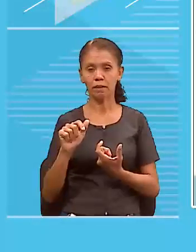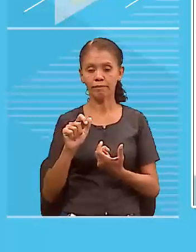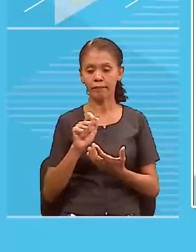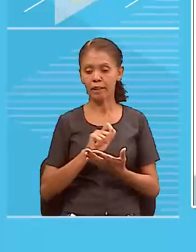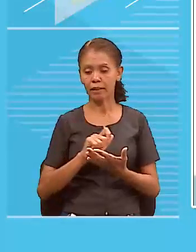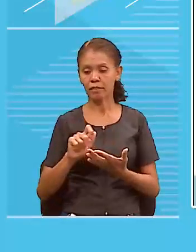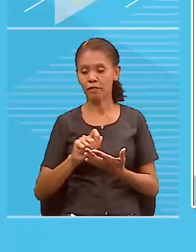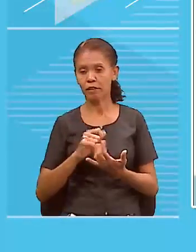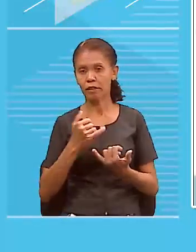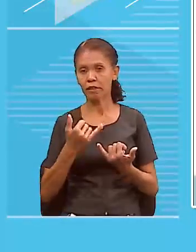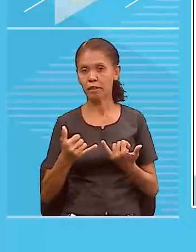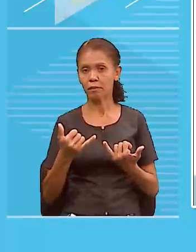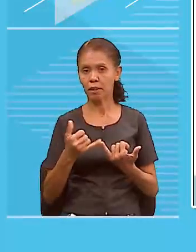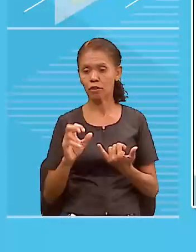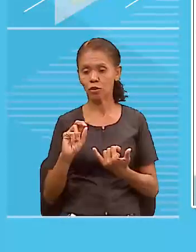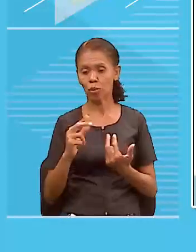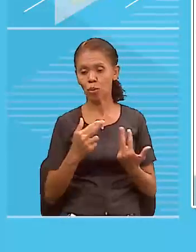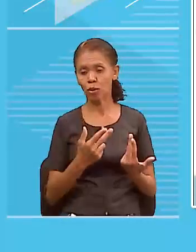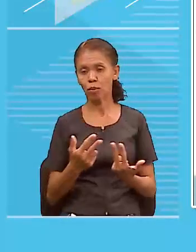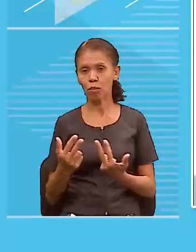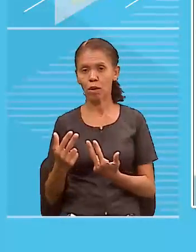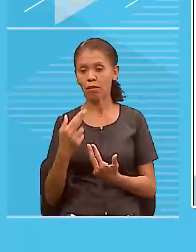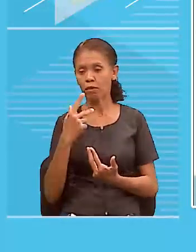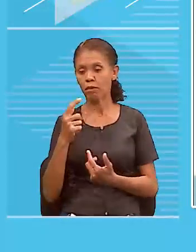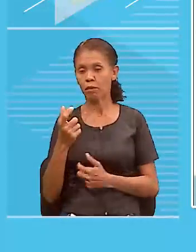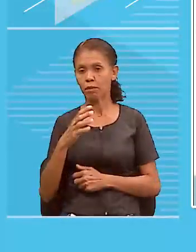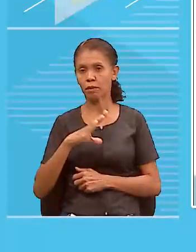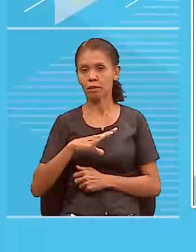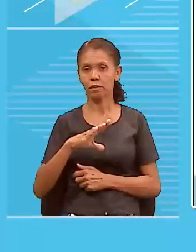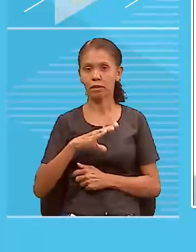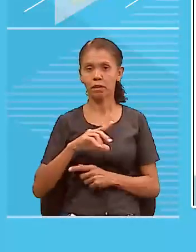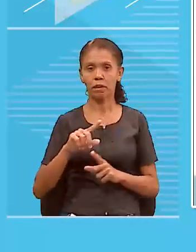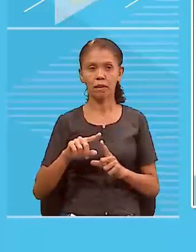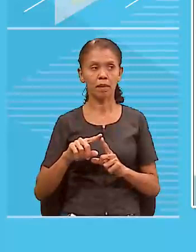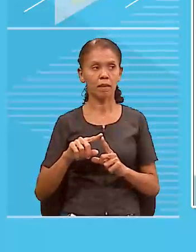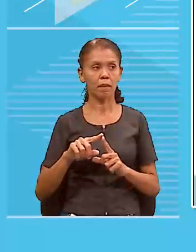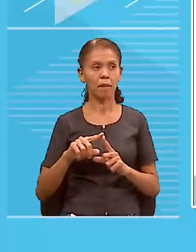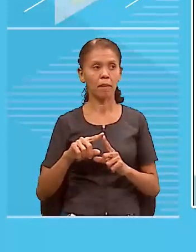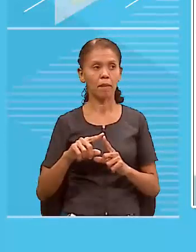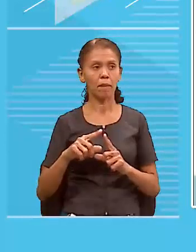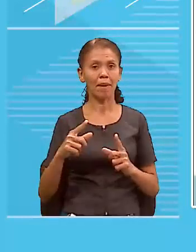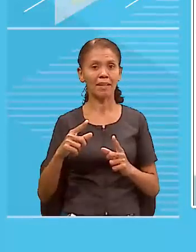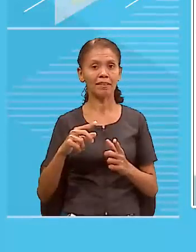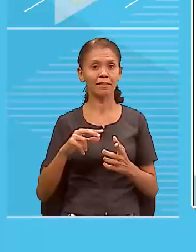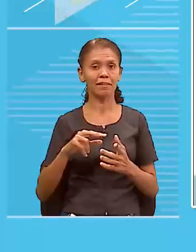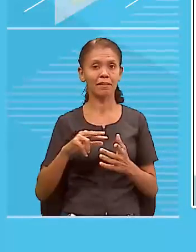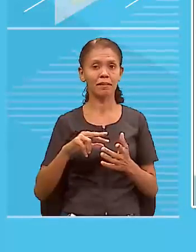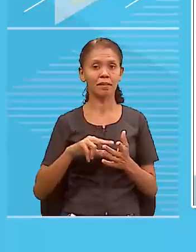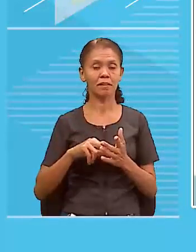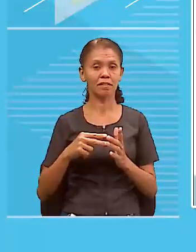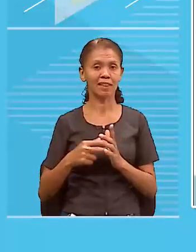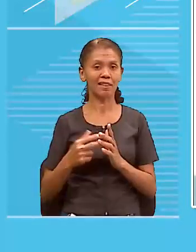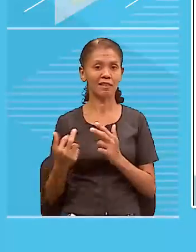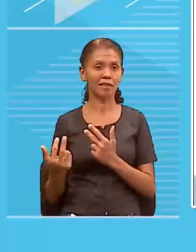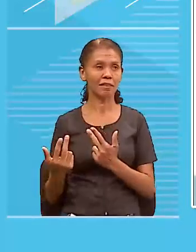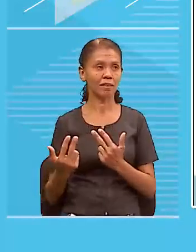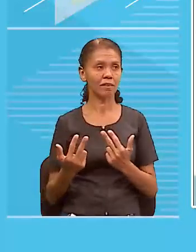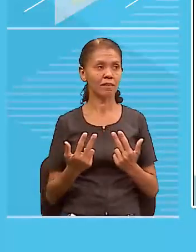grafia semelhante ou igual a língua portuguesa e ela tem adivinha o que o mesmo significado